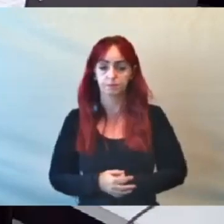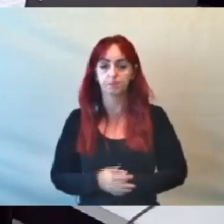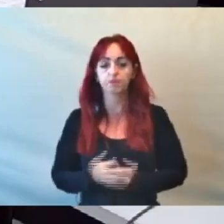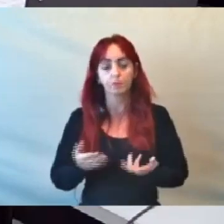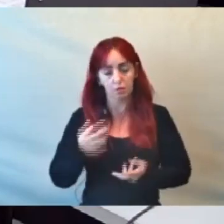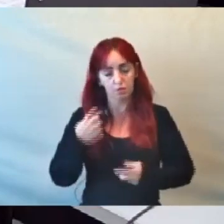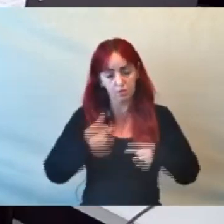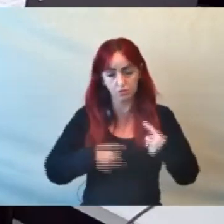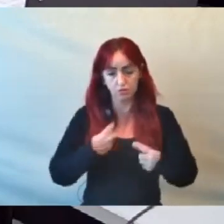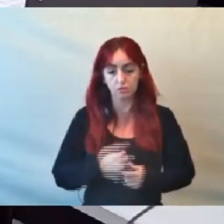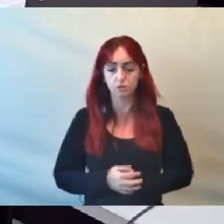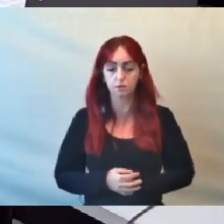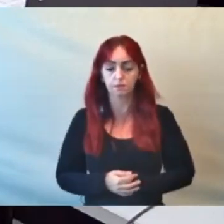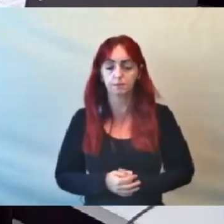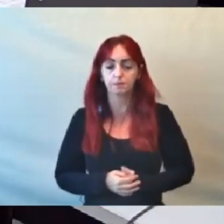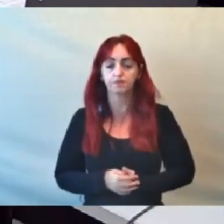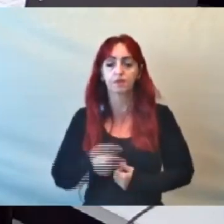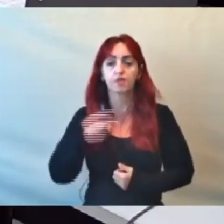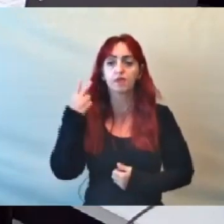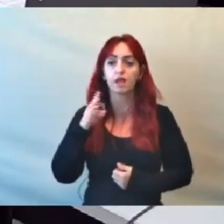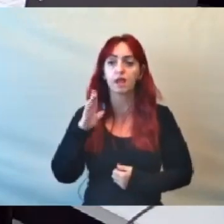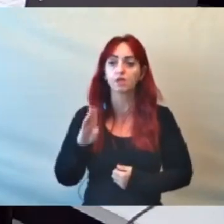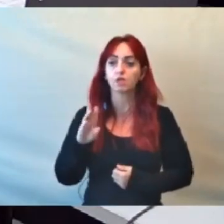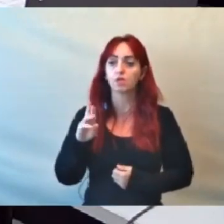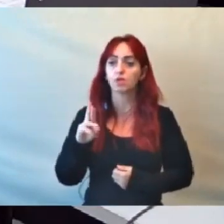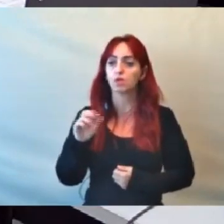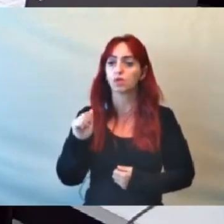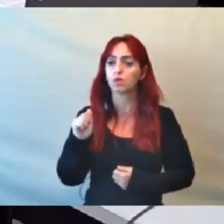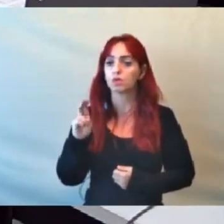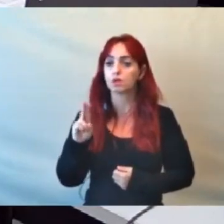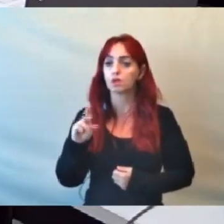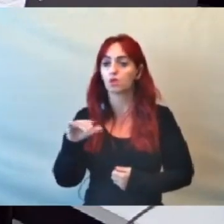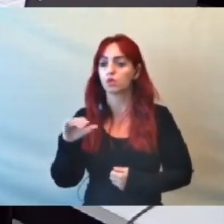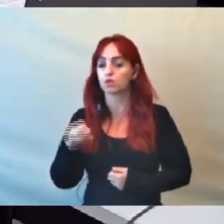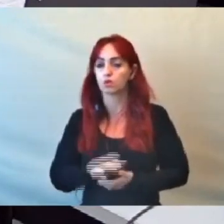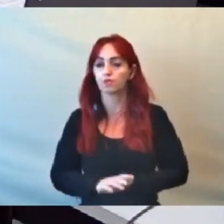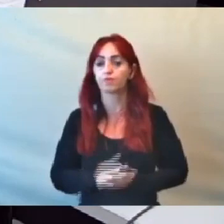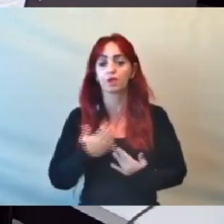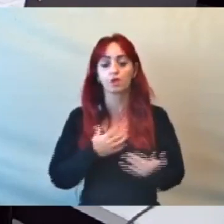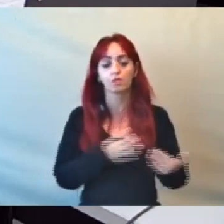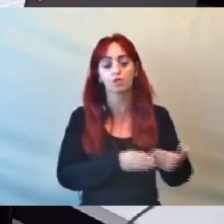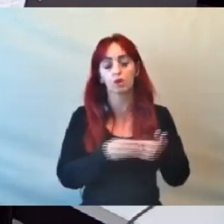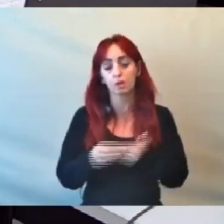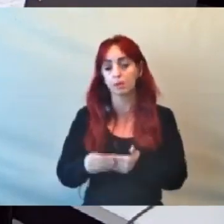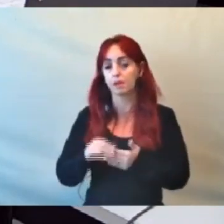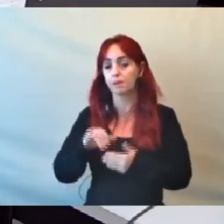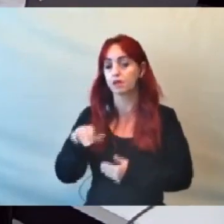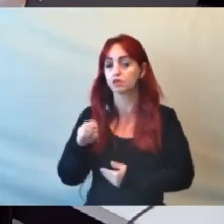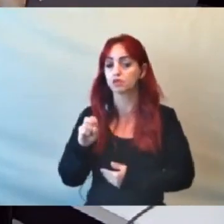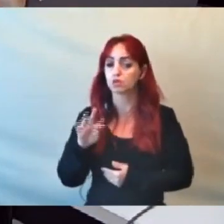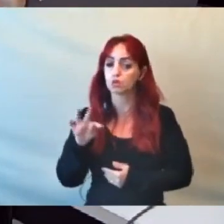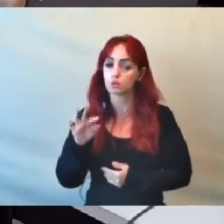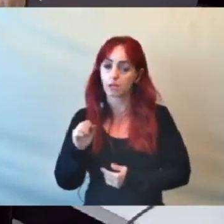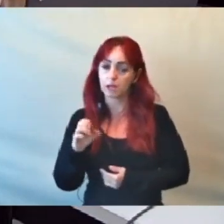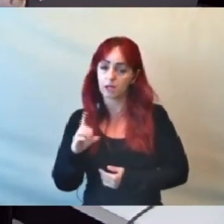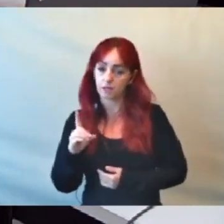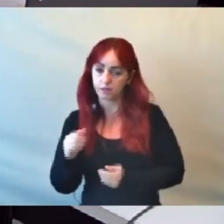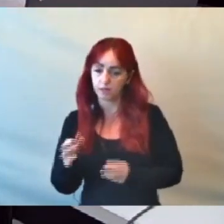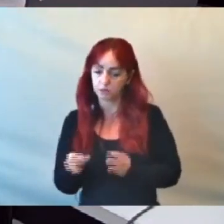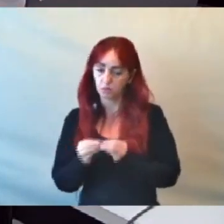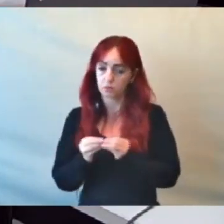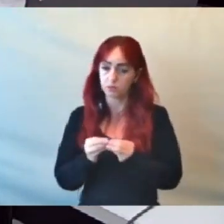Lara. Nós vamos encaminhar, obviamente, pela juntada, mas eu gostaria de frisar aqui que esse documento em